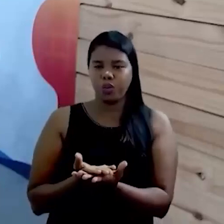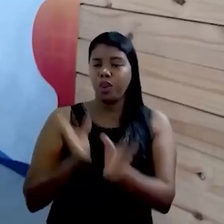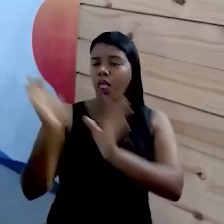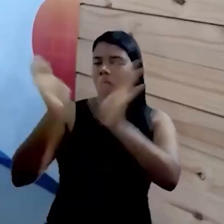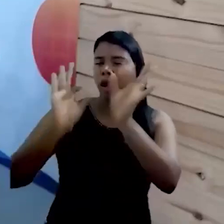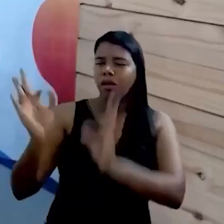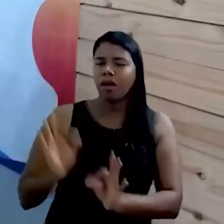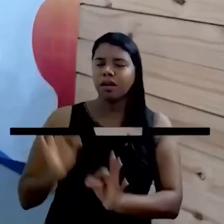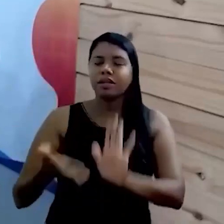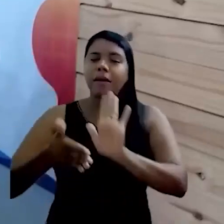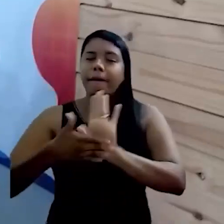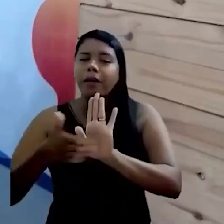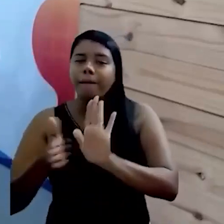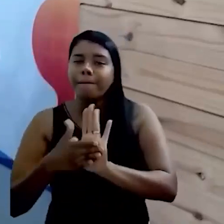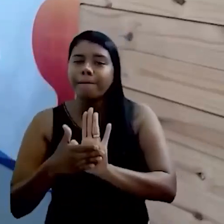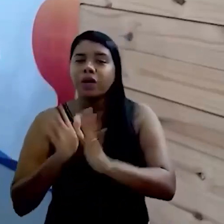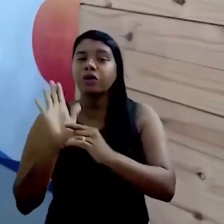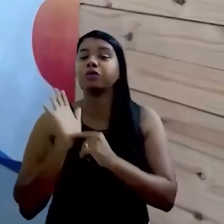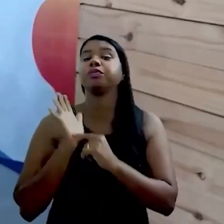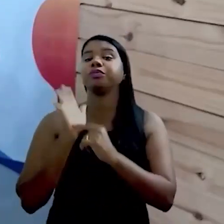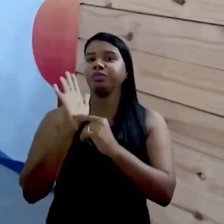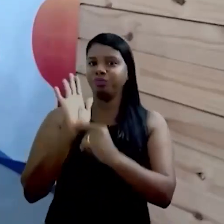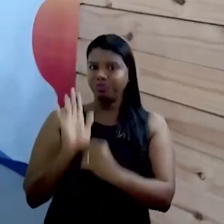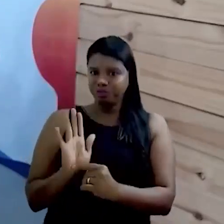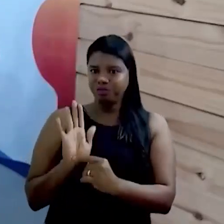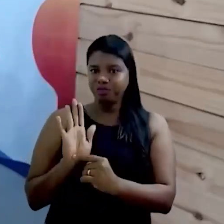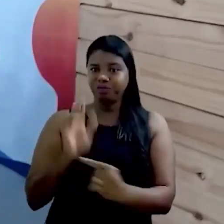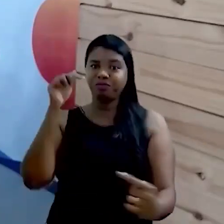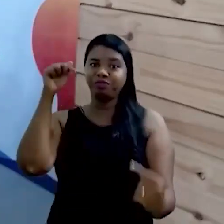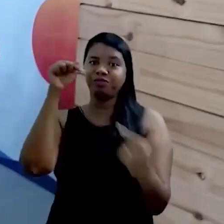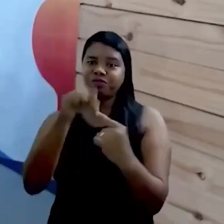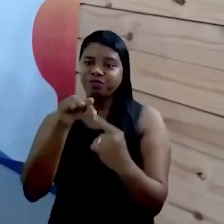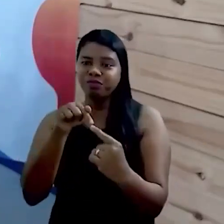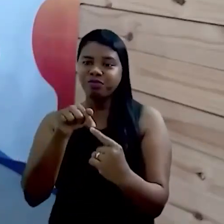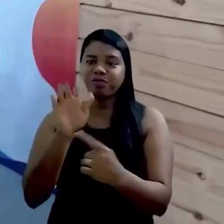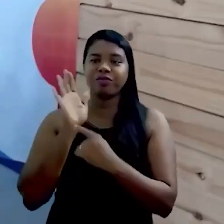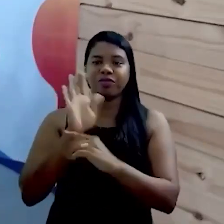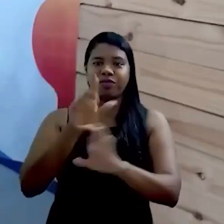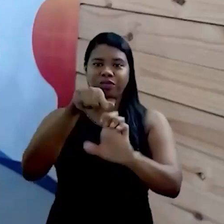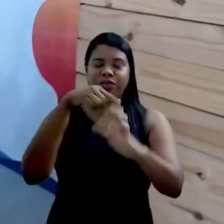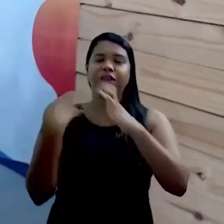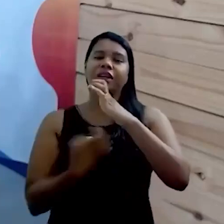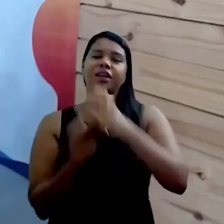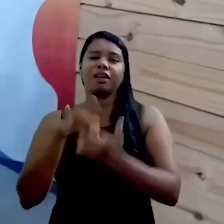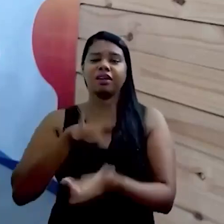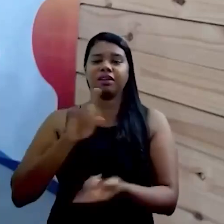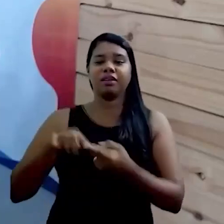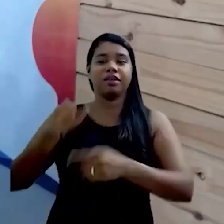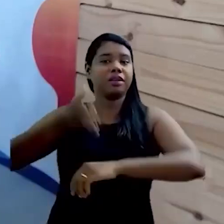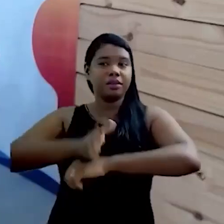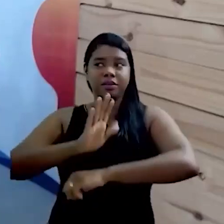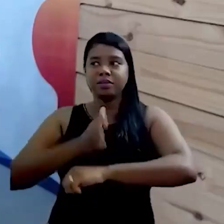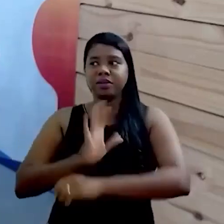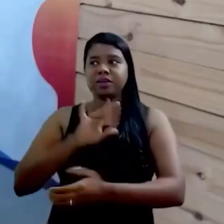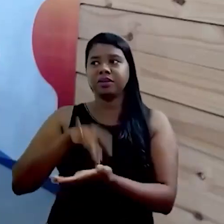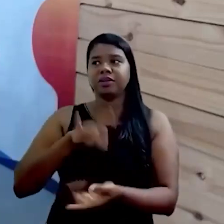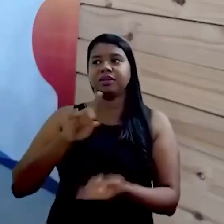montar uma proposta, montar para a instituição, né, falar com o pessoal da empresa e eles não colocarem aquilo em prática.